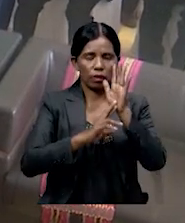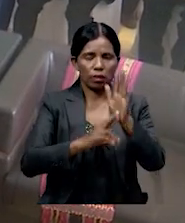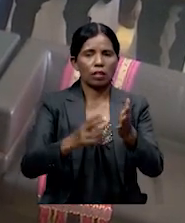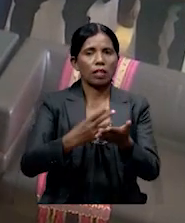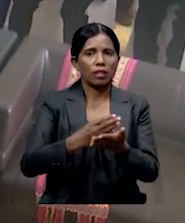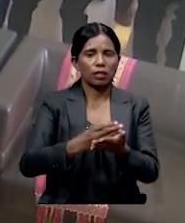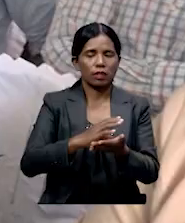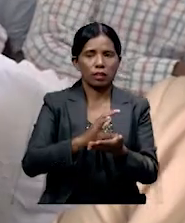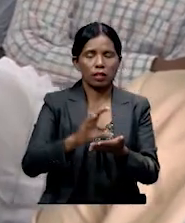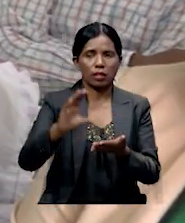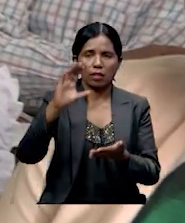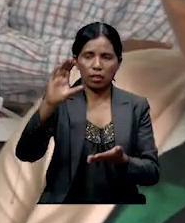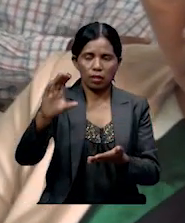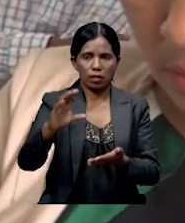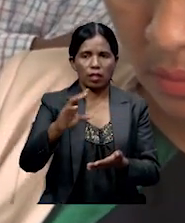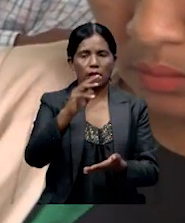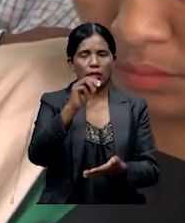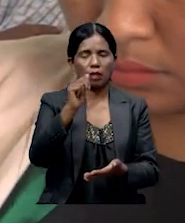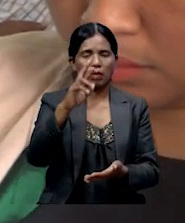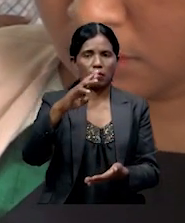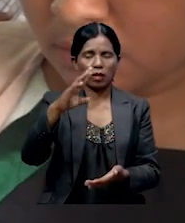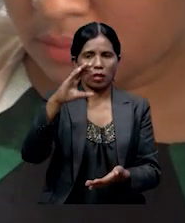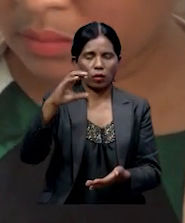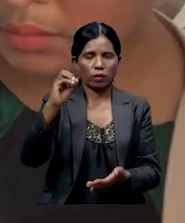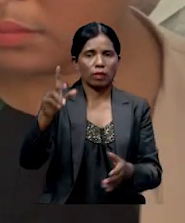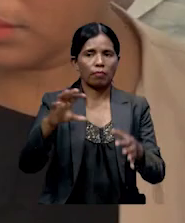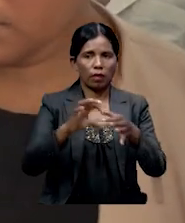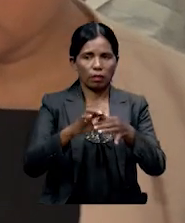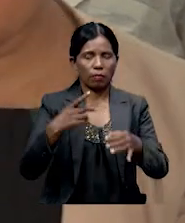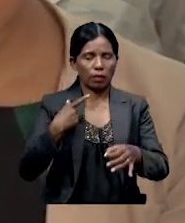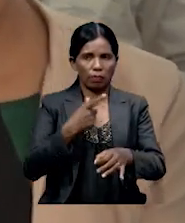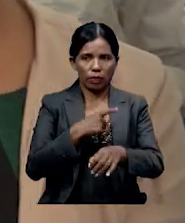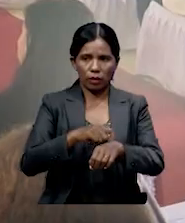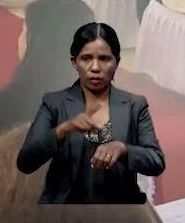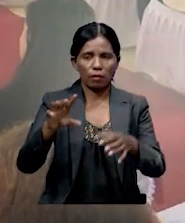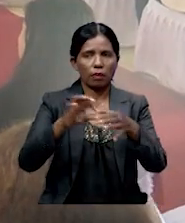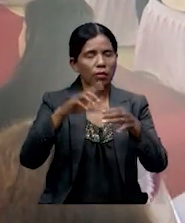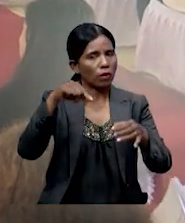e Timor-Leste, Monsenhor Marcos Prigi, membro Parlamento Nacional, membro Governo